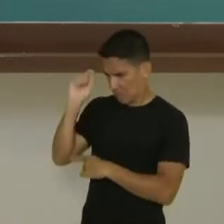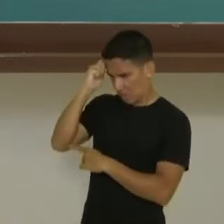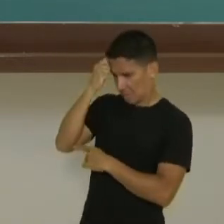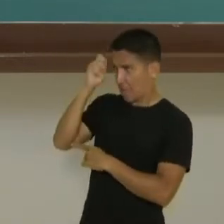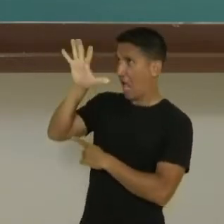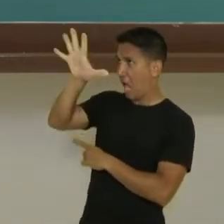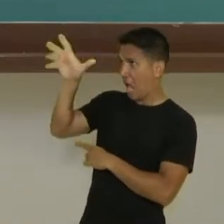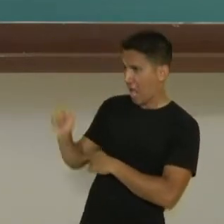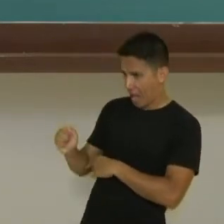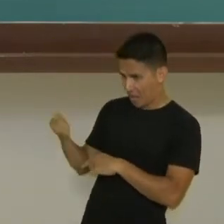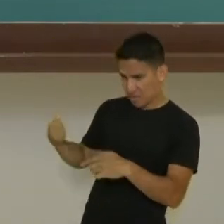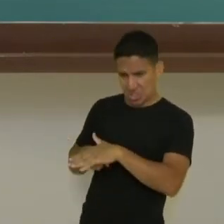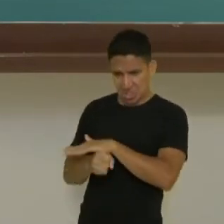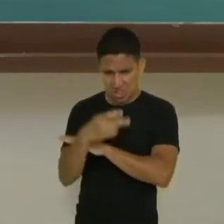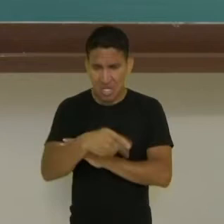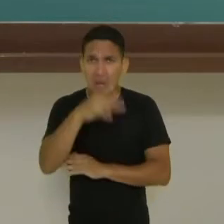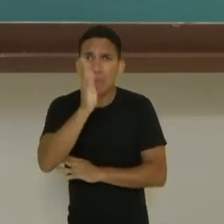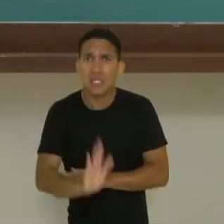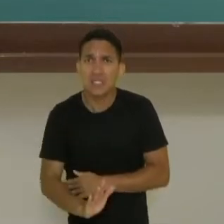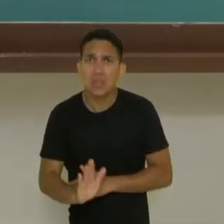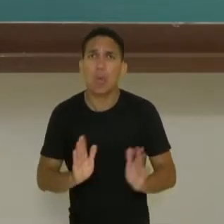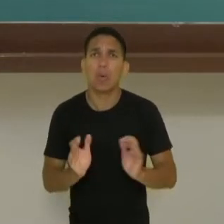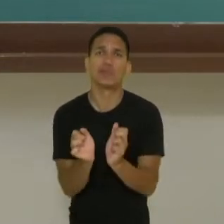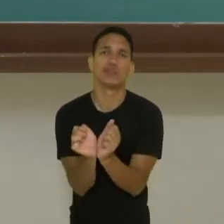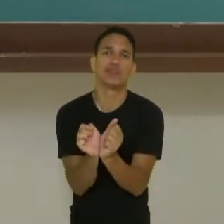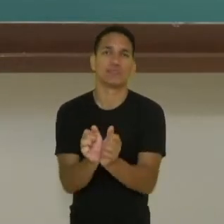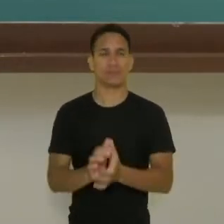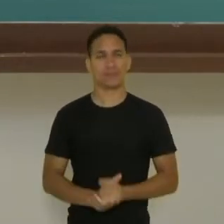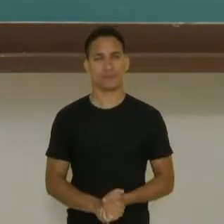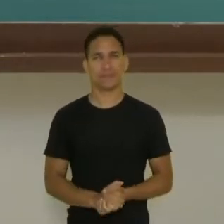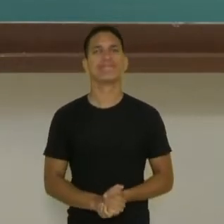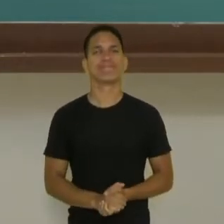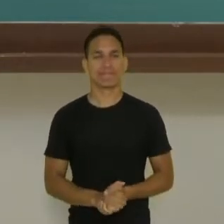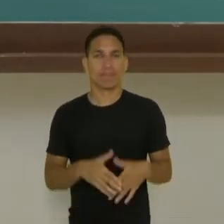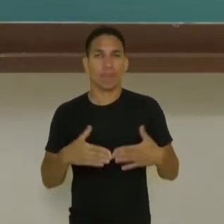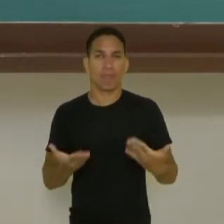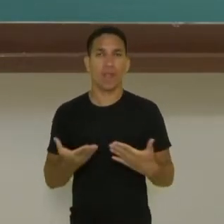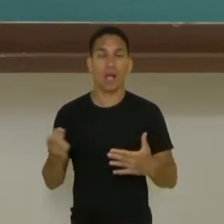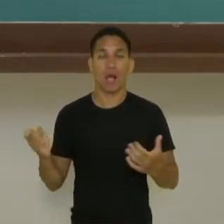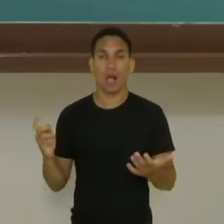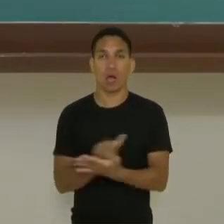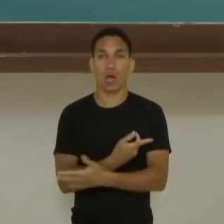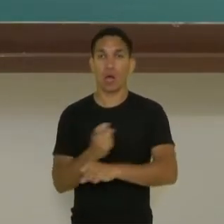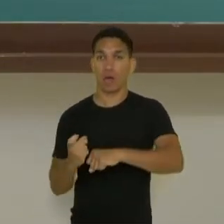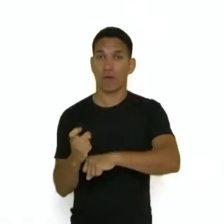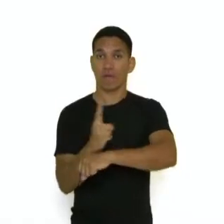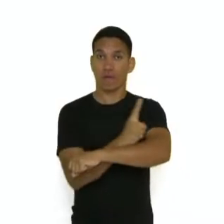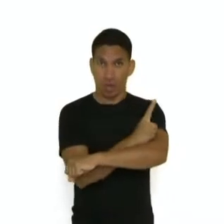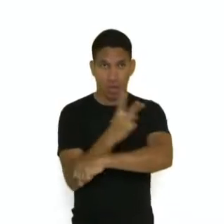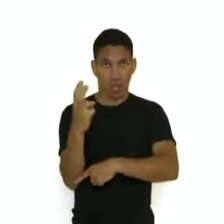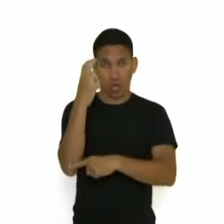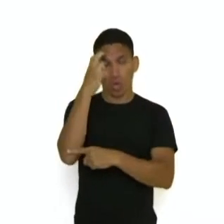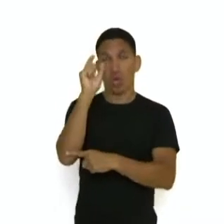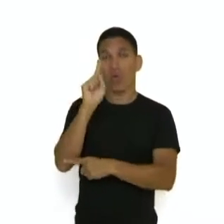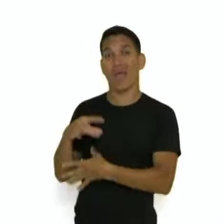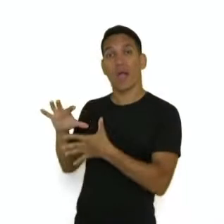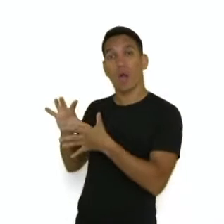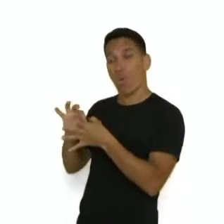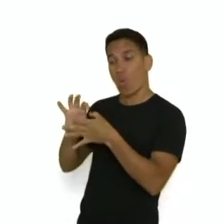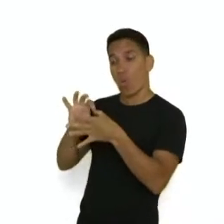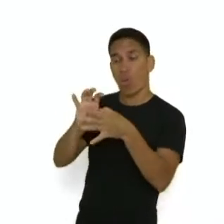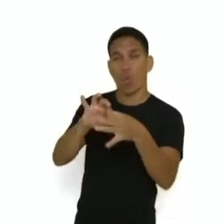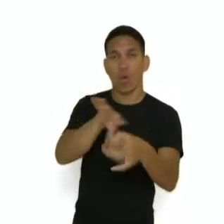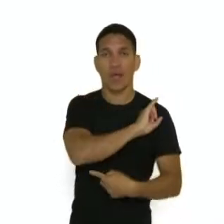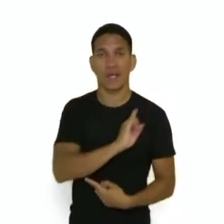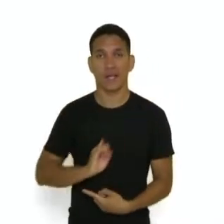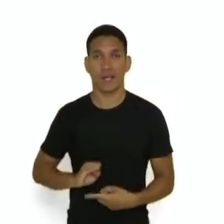Brasil também no processo de escravidão. Certo? Então, o evolucionismo cultural é o contexto imperialista